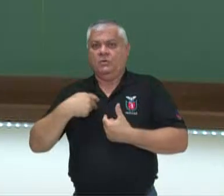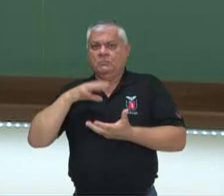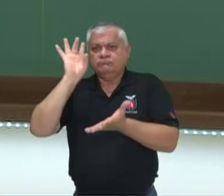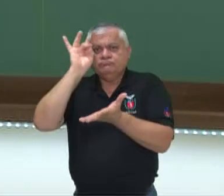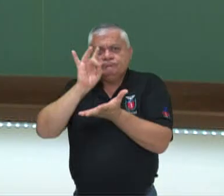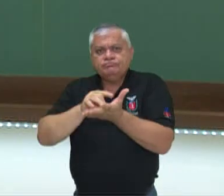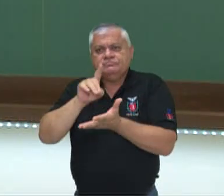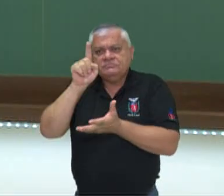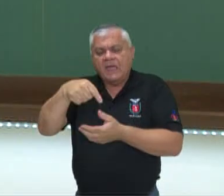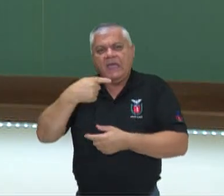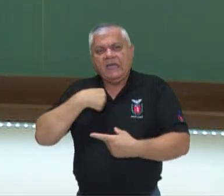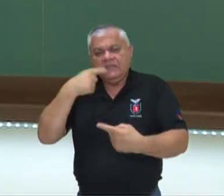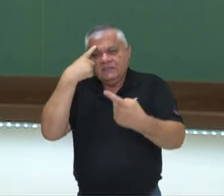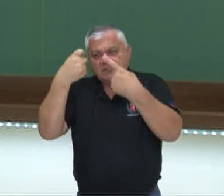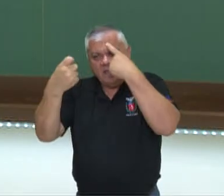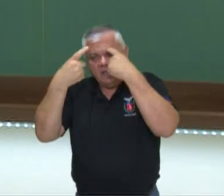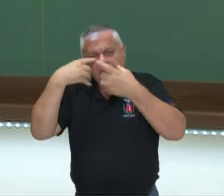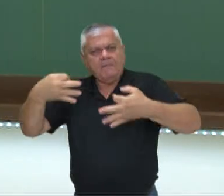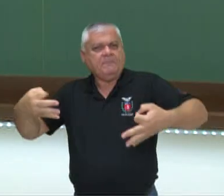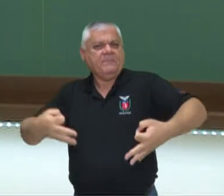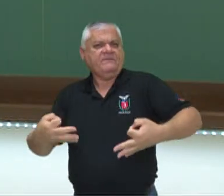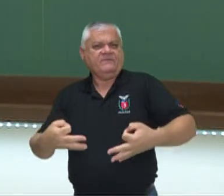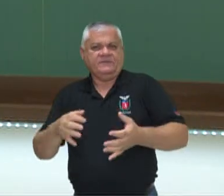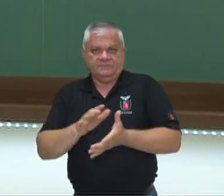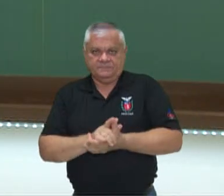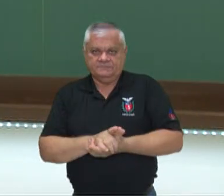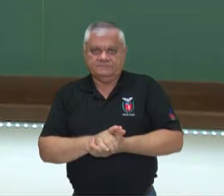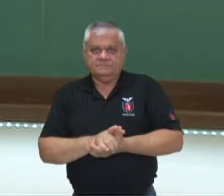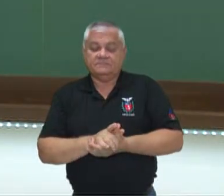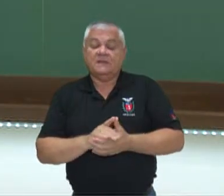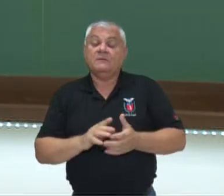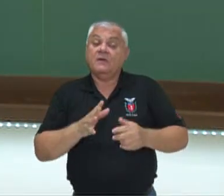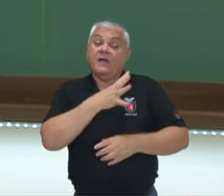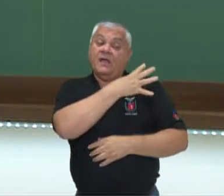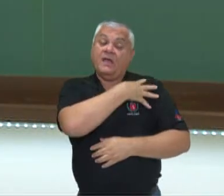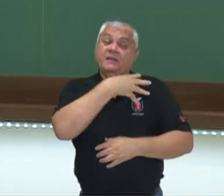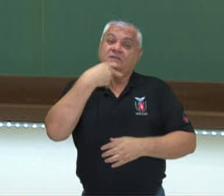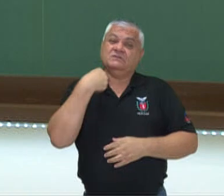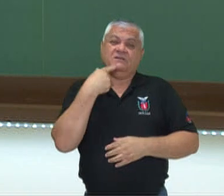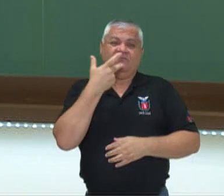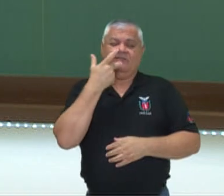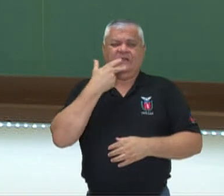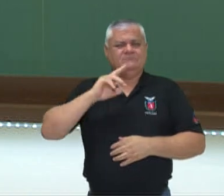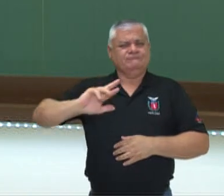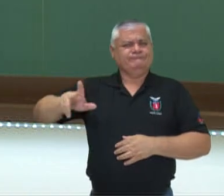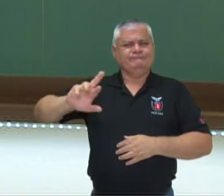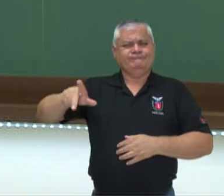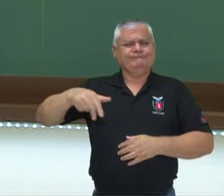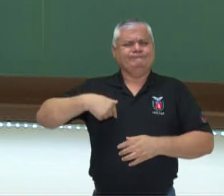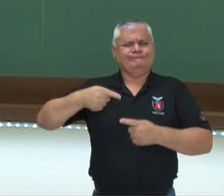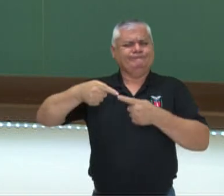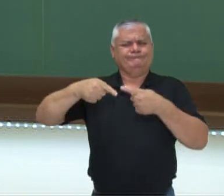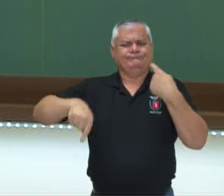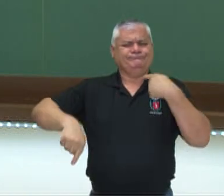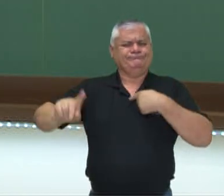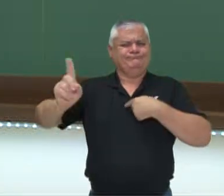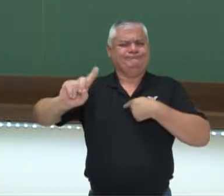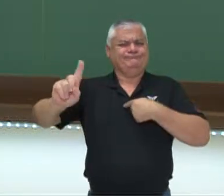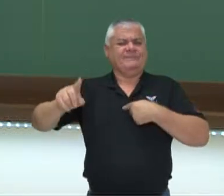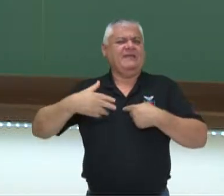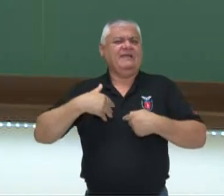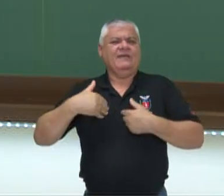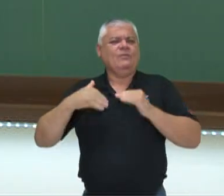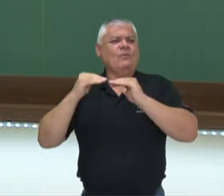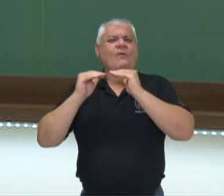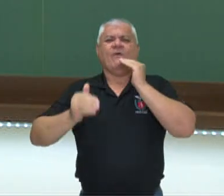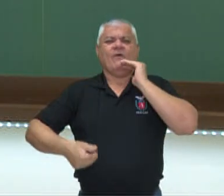mundo das ideias perfeitas, tá? E o Aristóteles acha que essa distinção não está com nada, ela precisa ser revista,